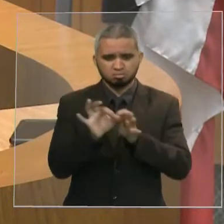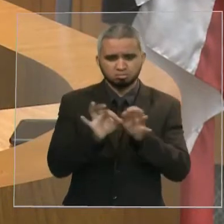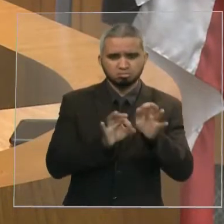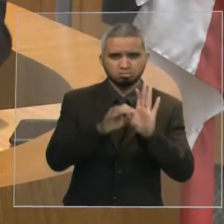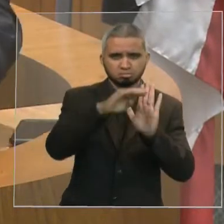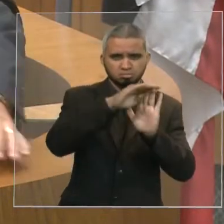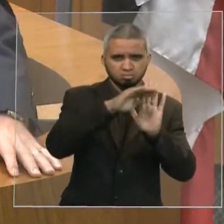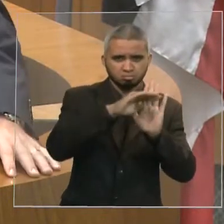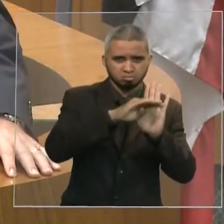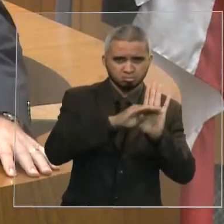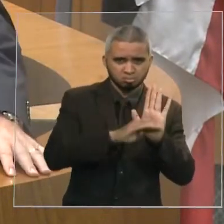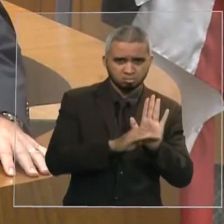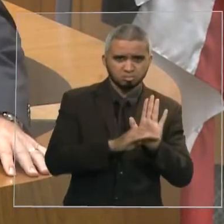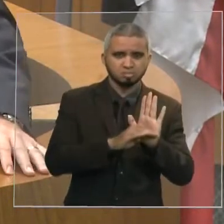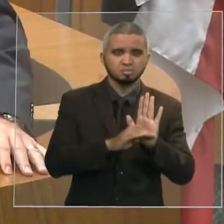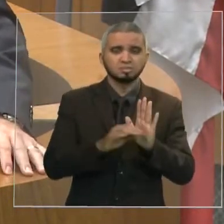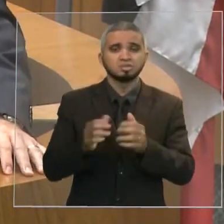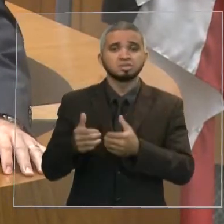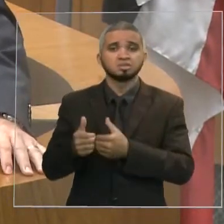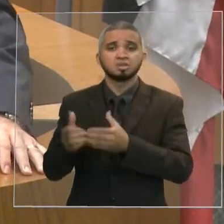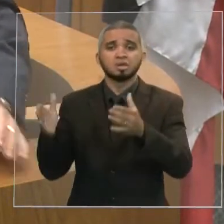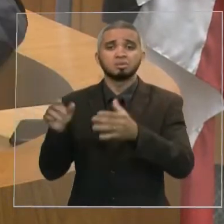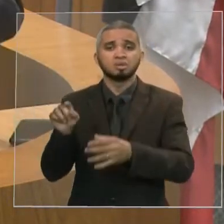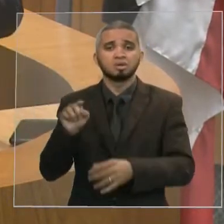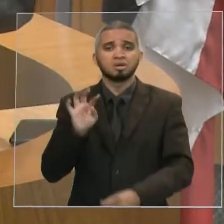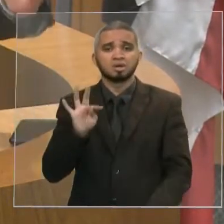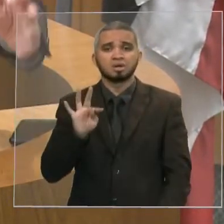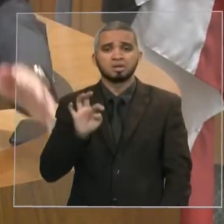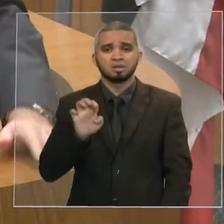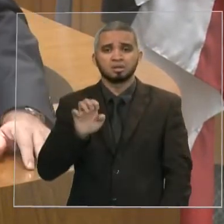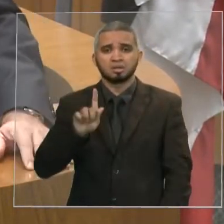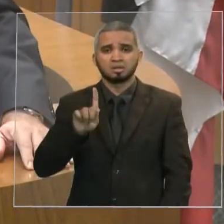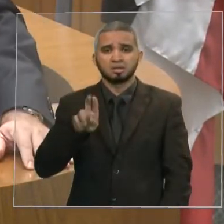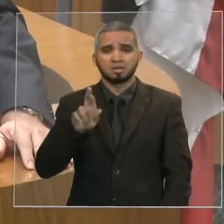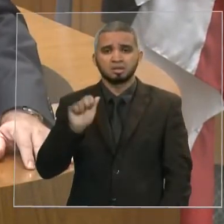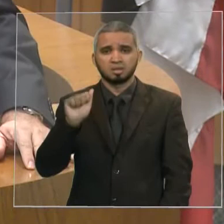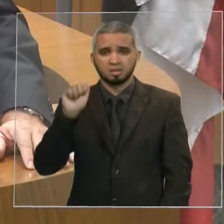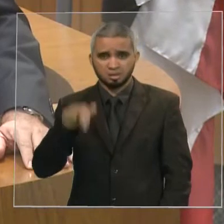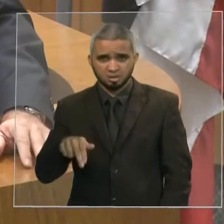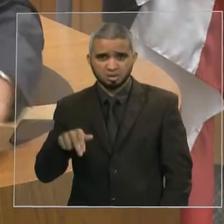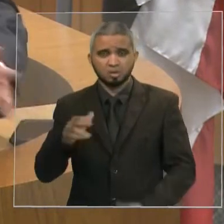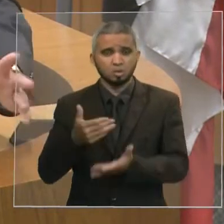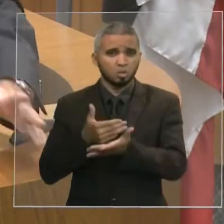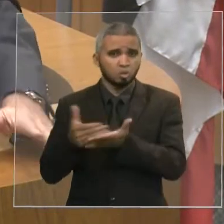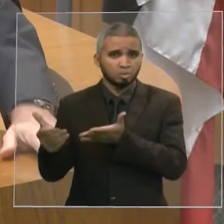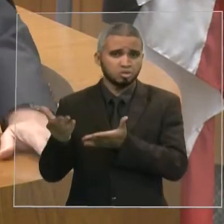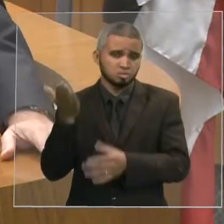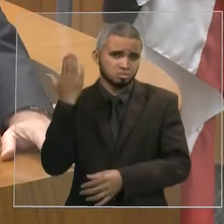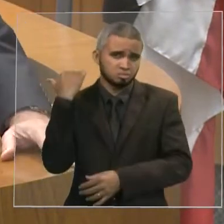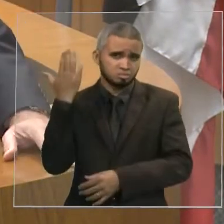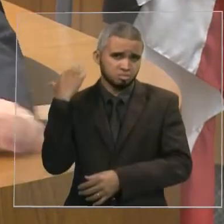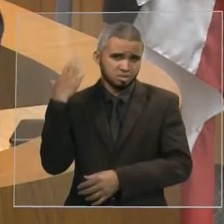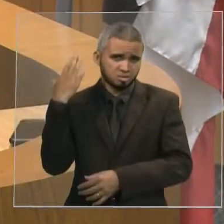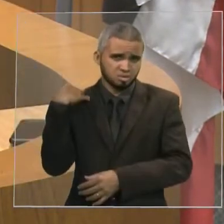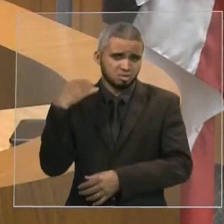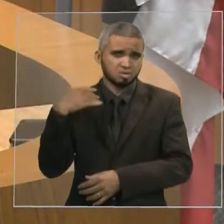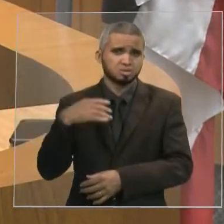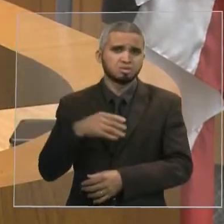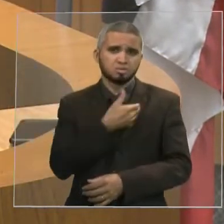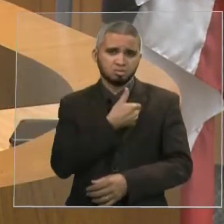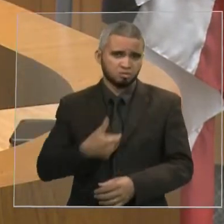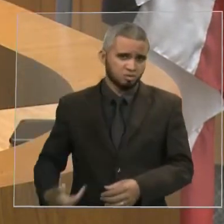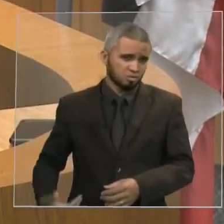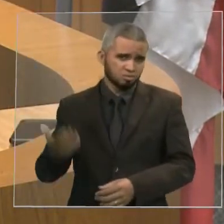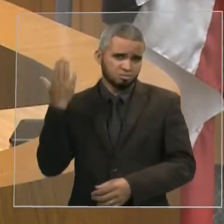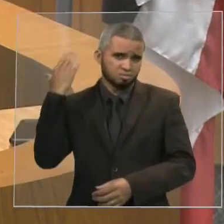Inauguramos há pouco tempo o Tegram, é bem verdade, começou há muitos anos atrás, em uma gestão anterior, mas